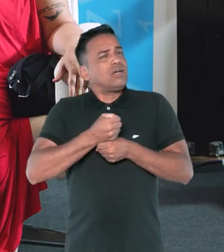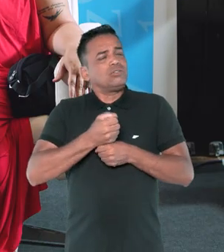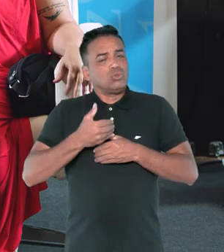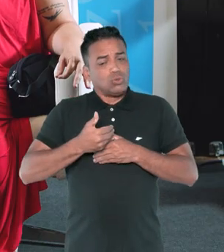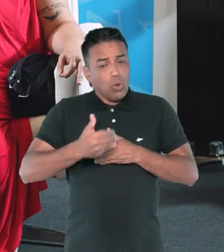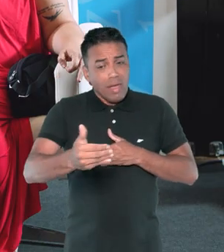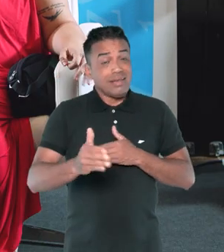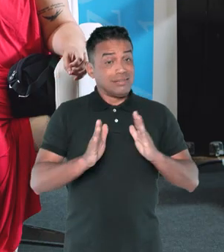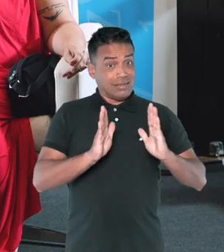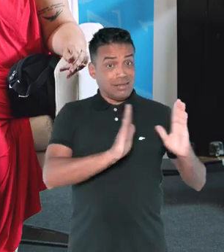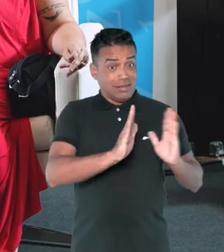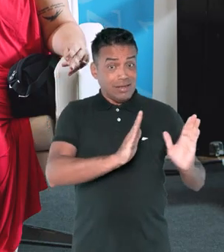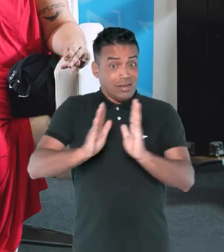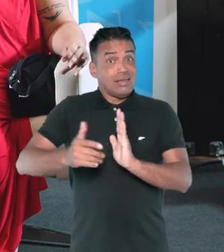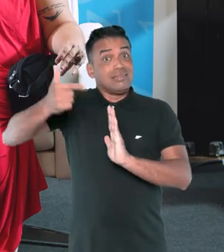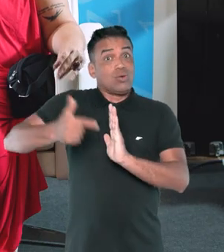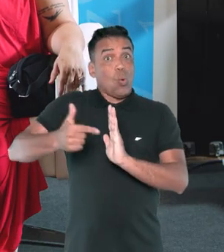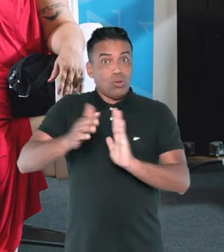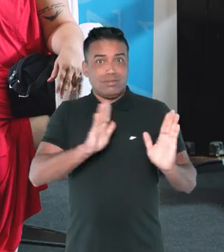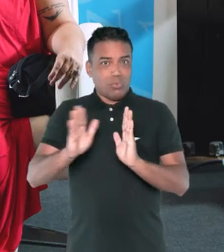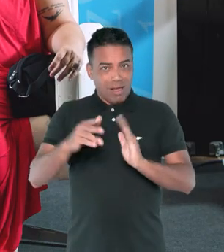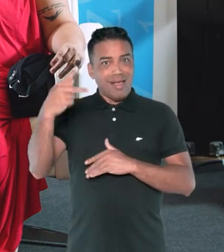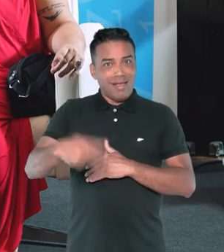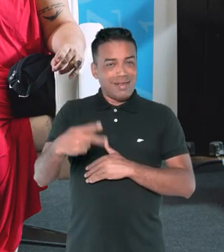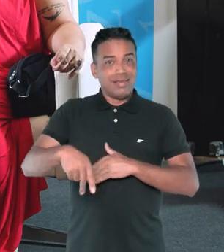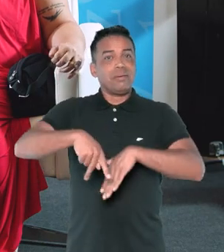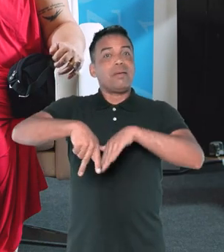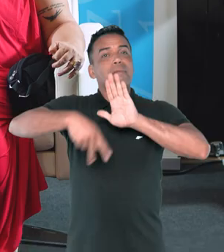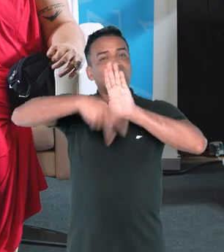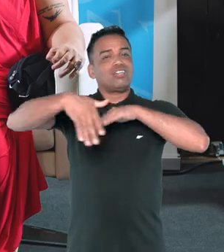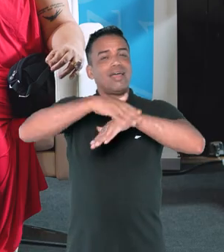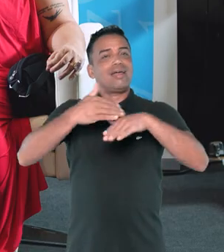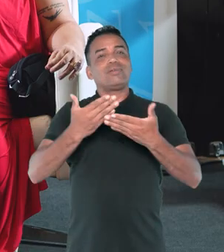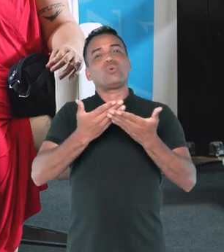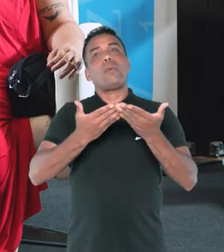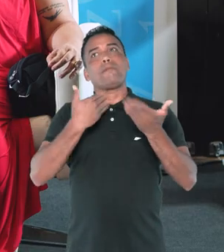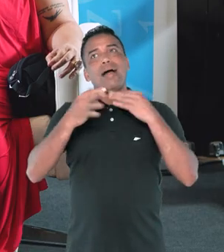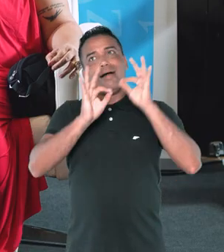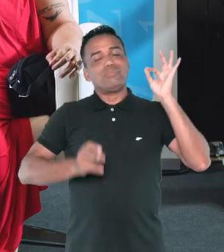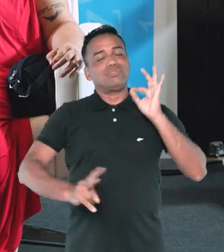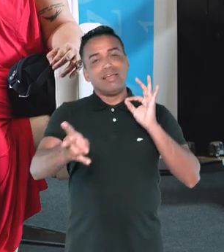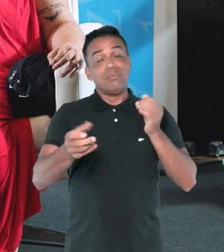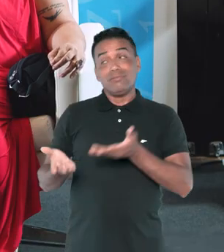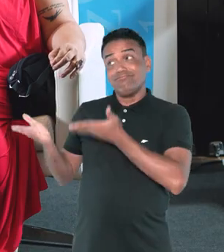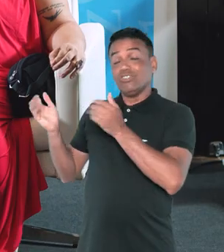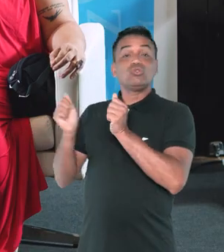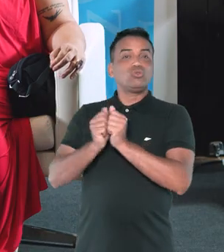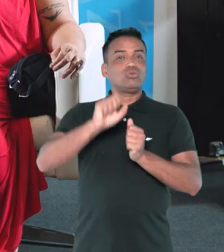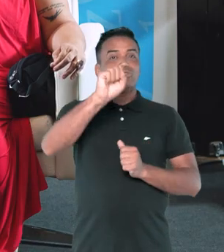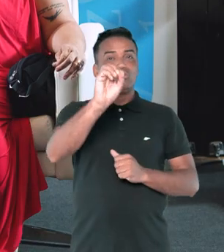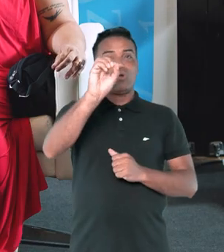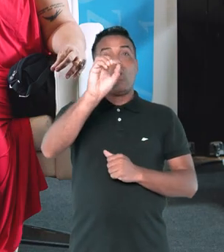temporada do projeto Sempre um Papo aqui em Paracatu, com a Socorro Racioli. Agradeço demais ao Arquim Loss